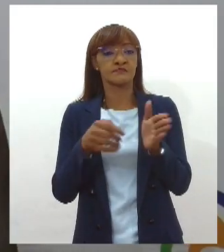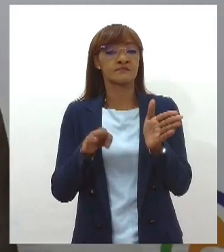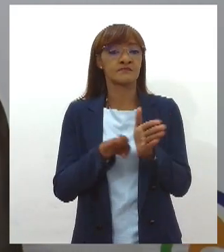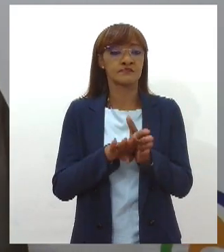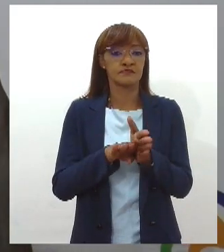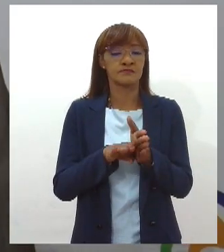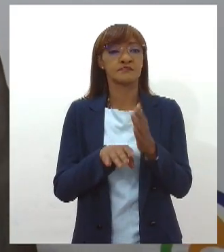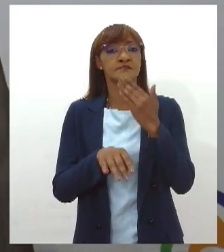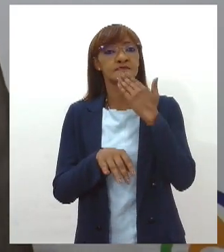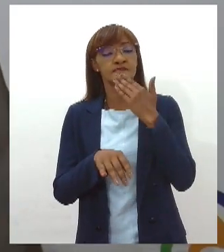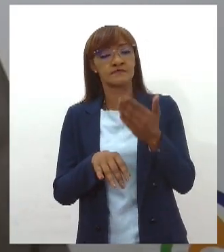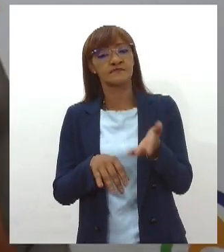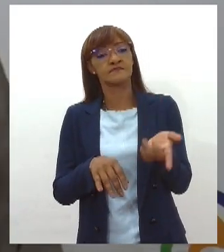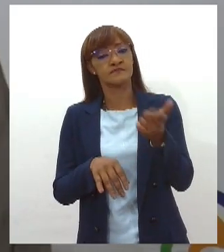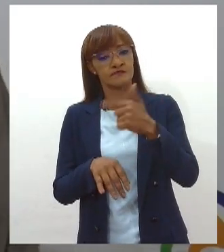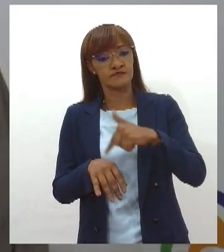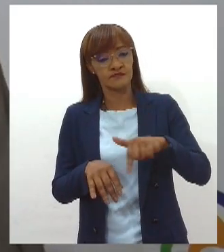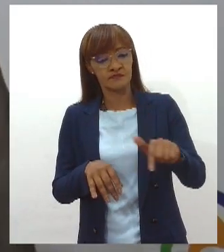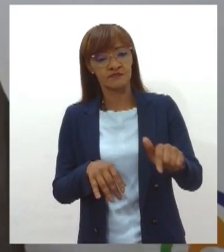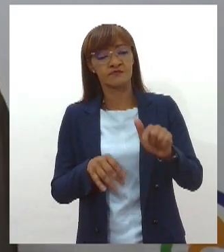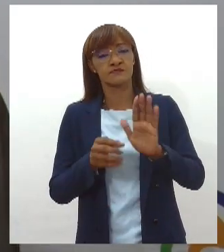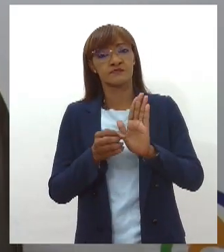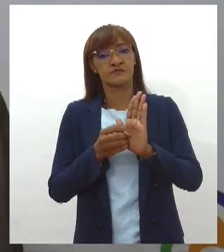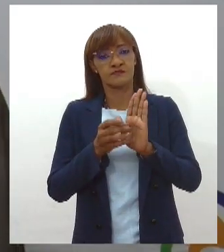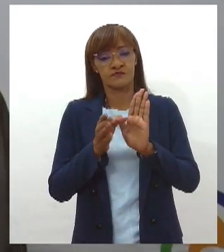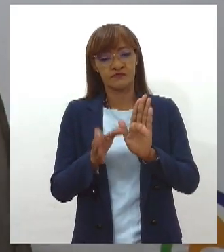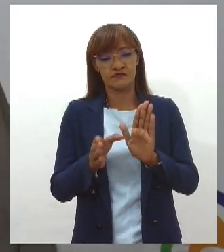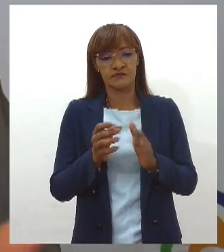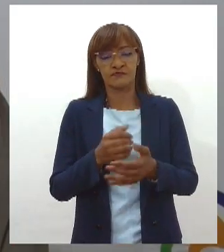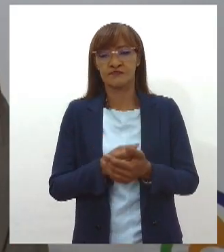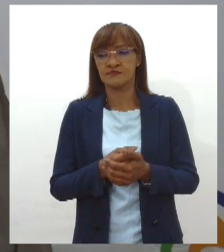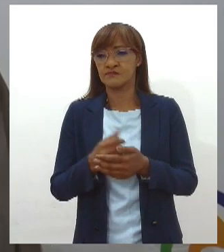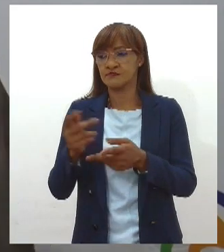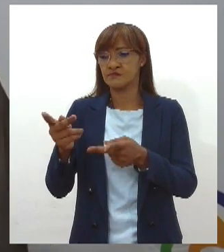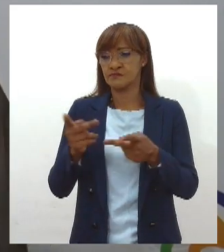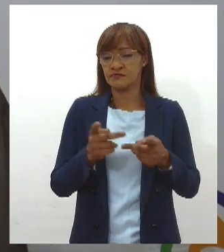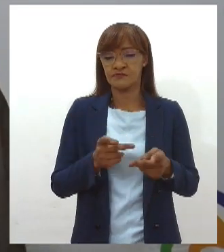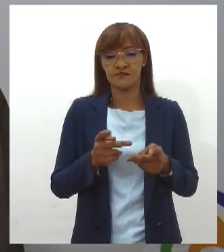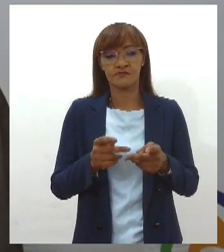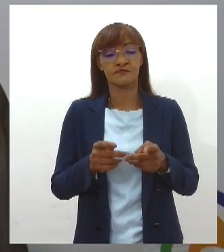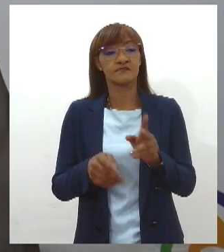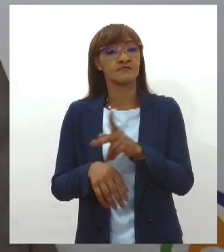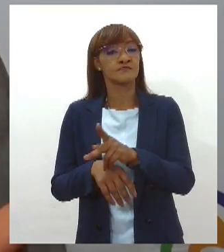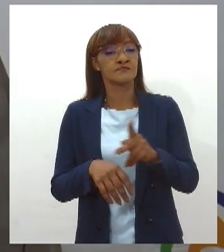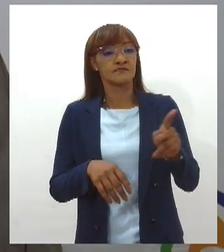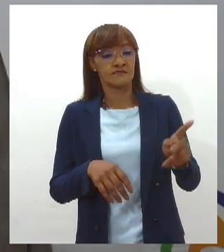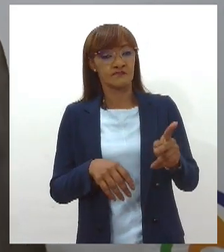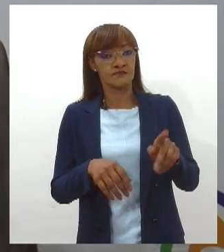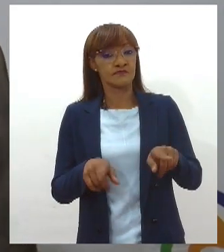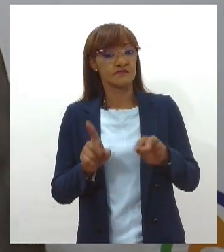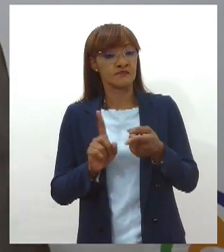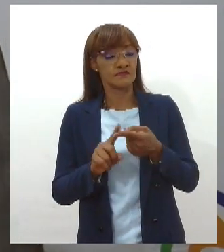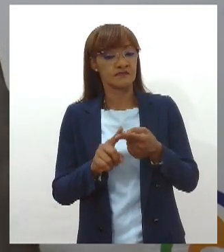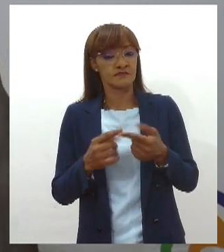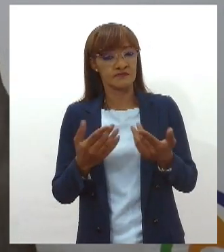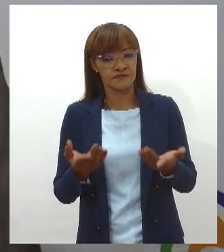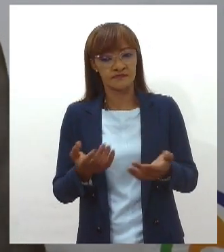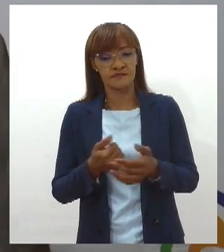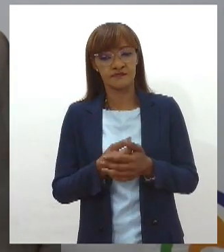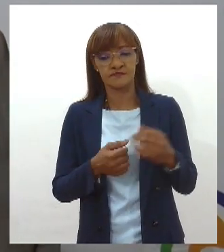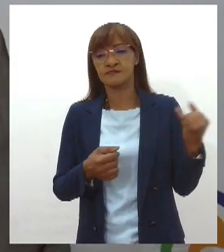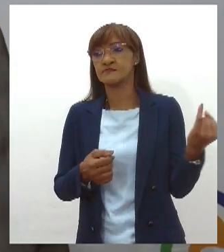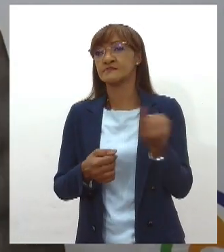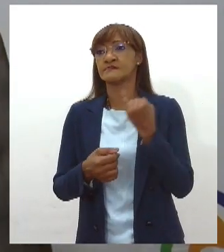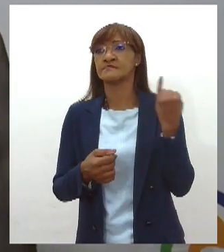em pauta do nosso requerimento, convidando o presidente da Agrese e agora também salientando a importância da vinda do presidente